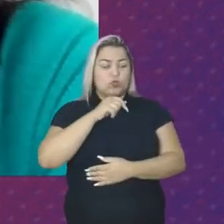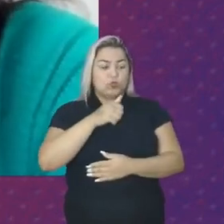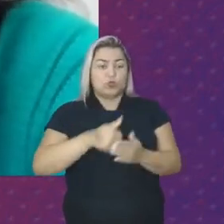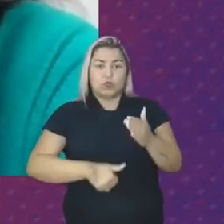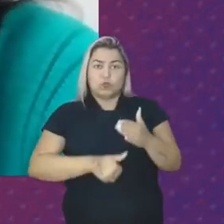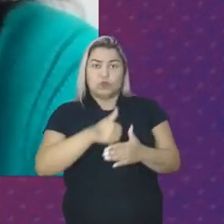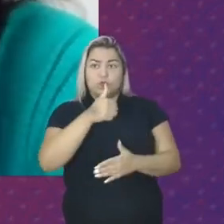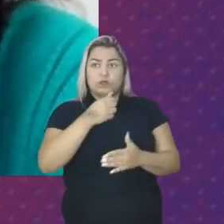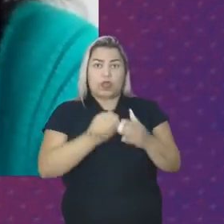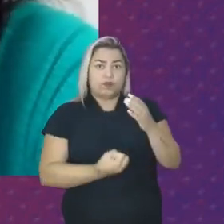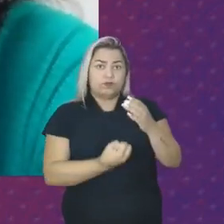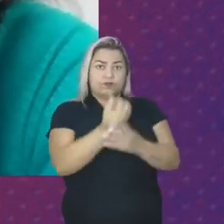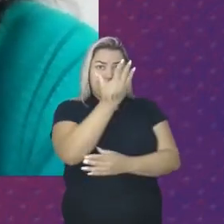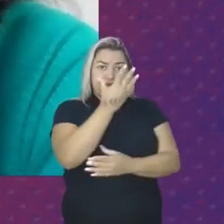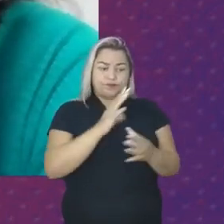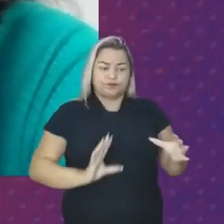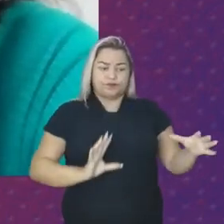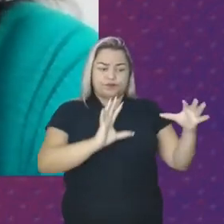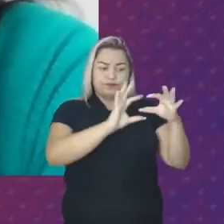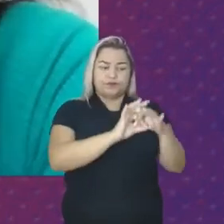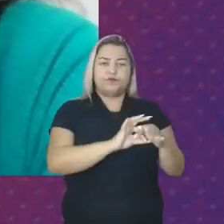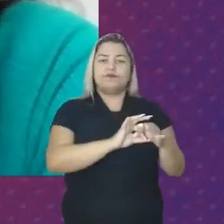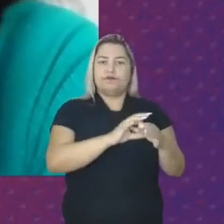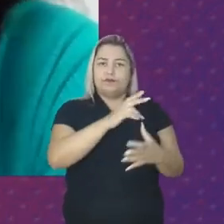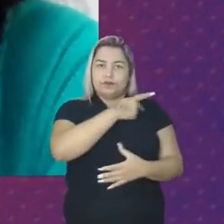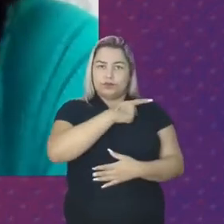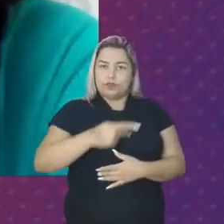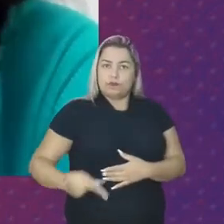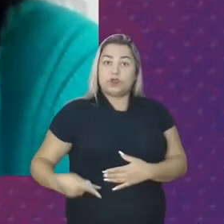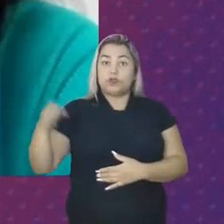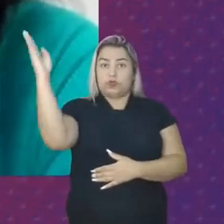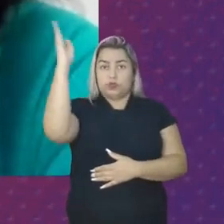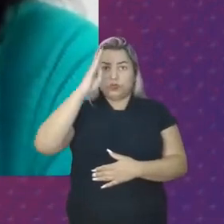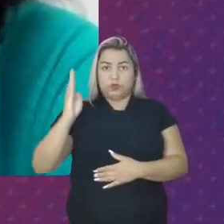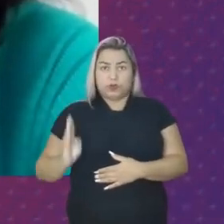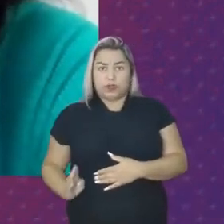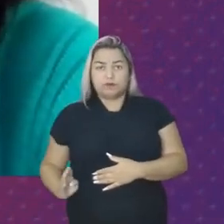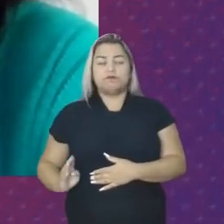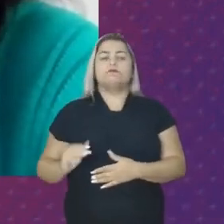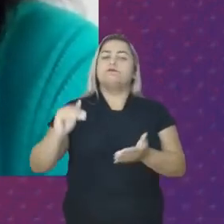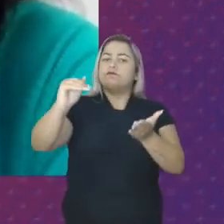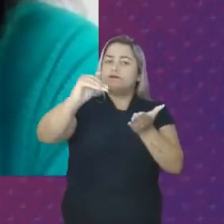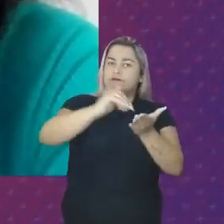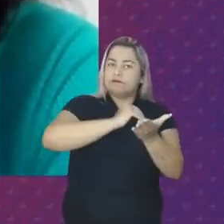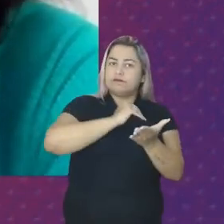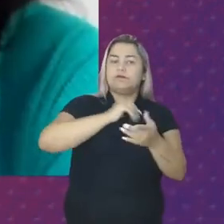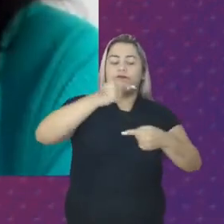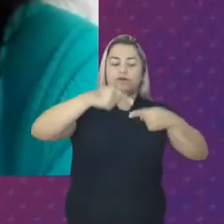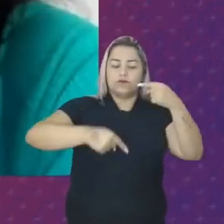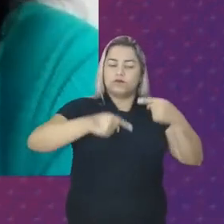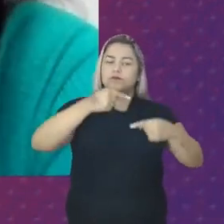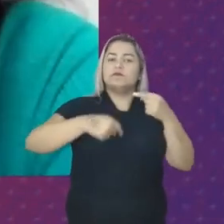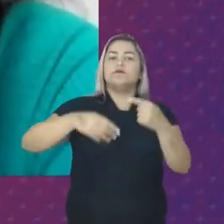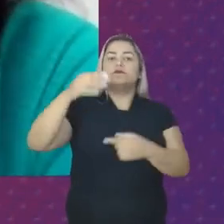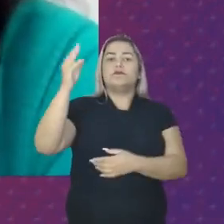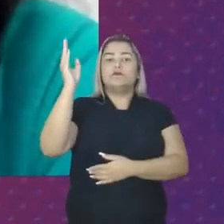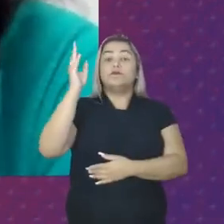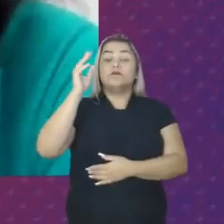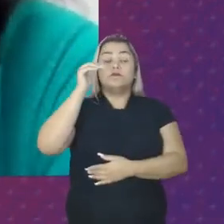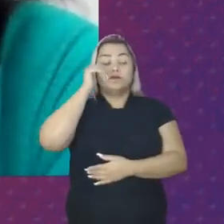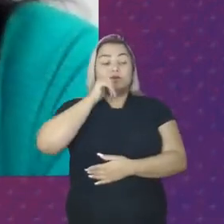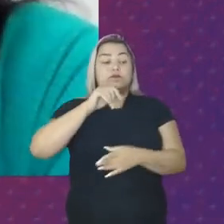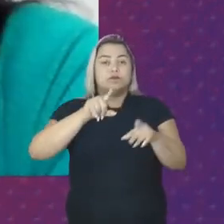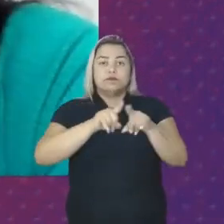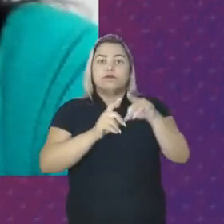organismo que é criado, é ligado à presidência da República, e dentro da criação dessa Secretaria de Políticas para as Mulheres, na época, houve